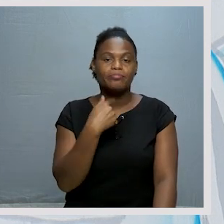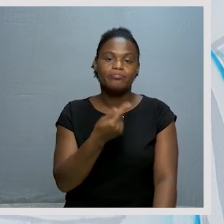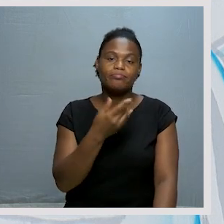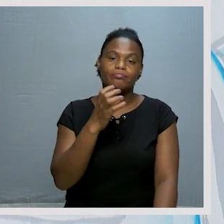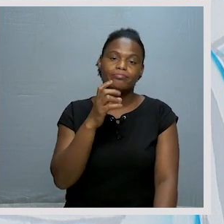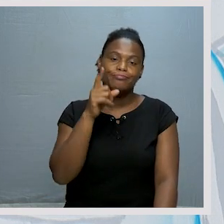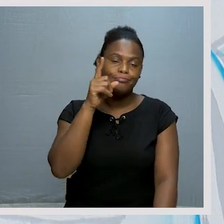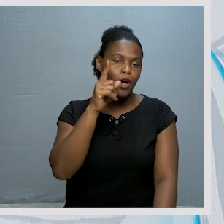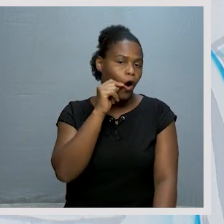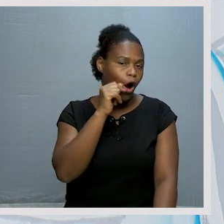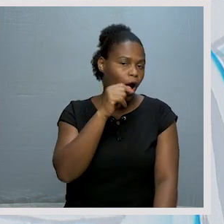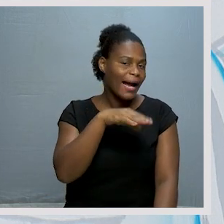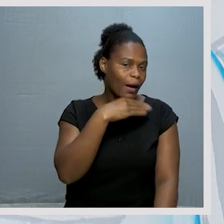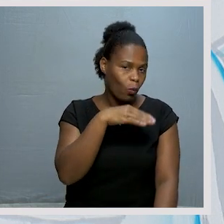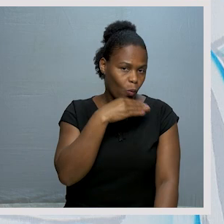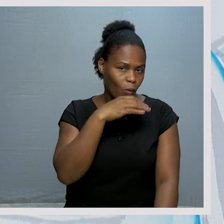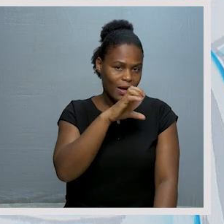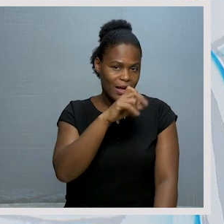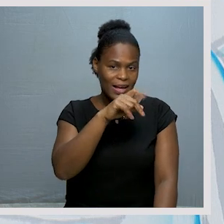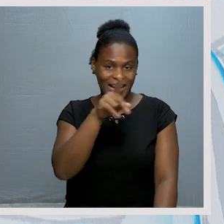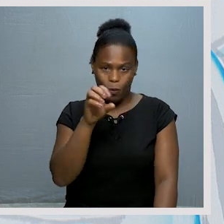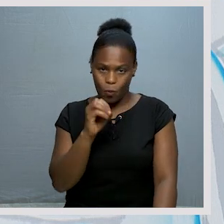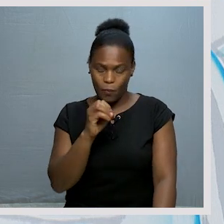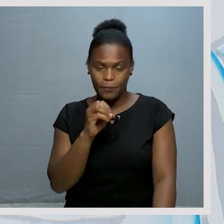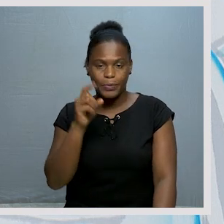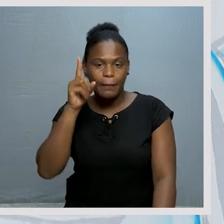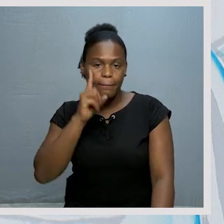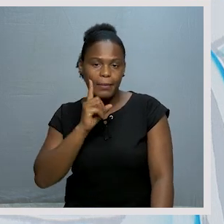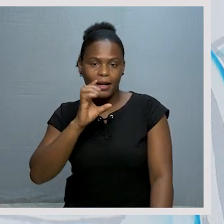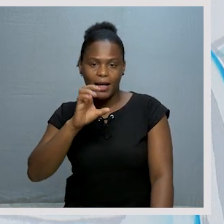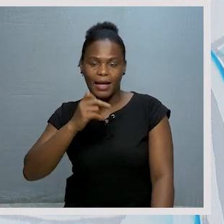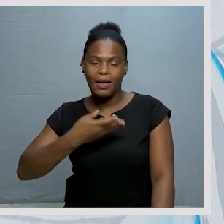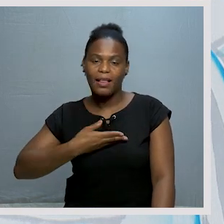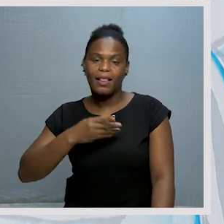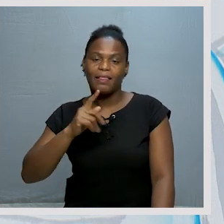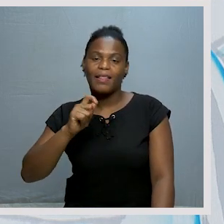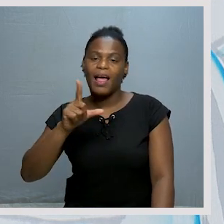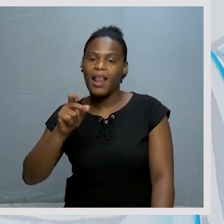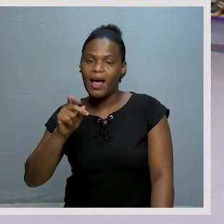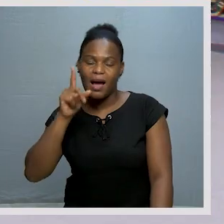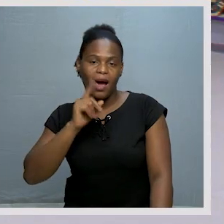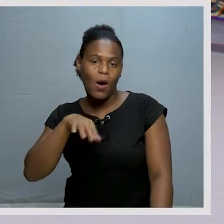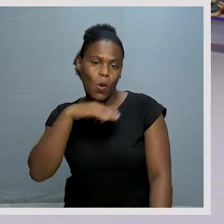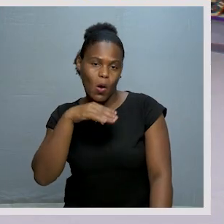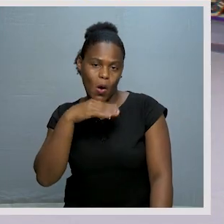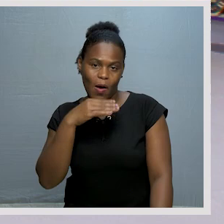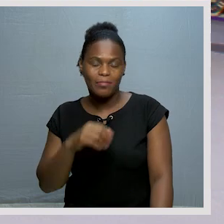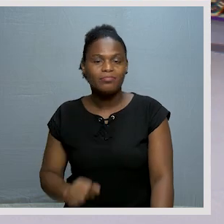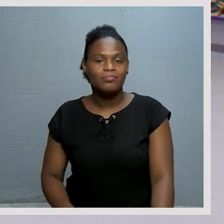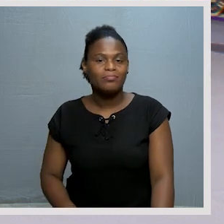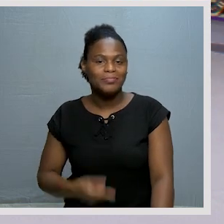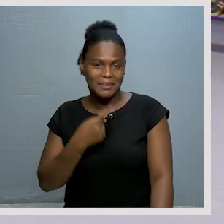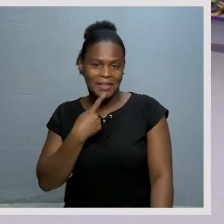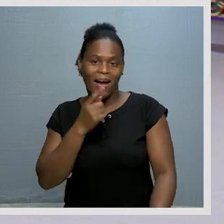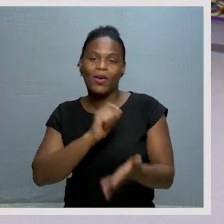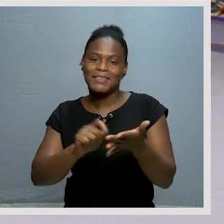cadela. Estão a ver? Estão a ver? Então, vocês podem pensar. Passamos